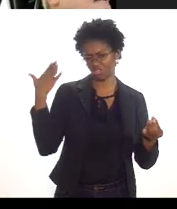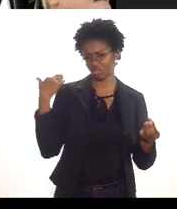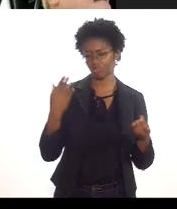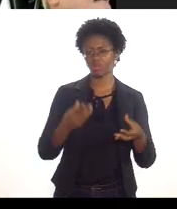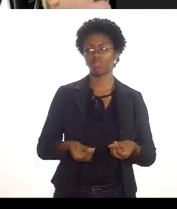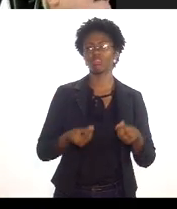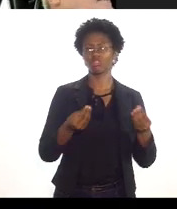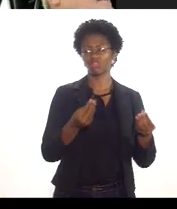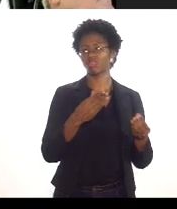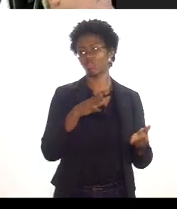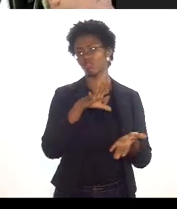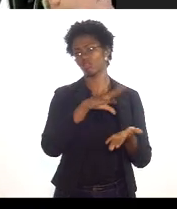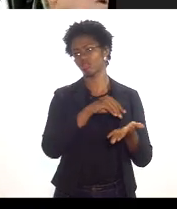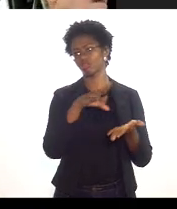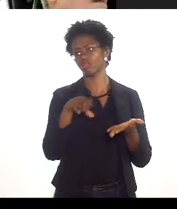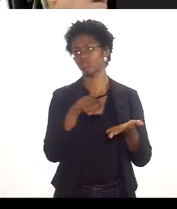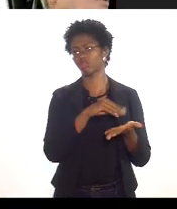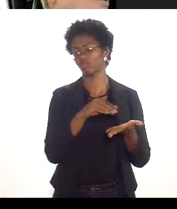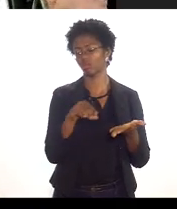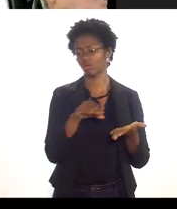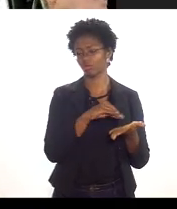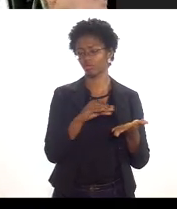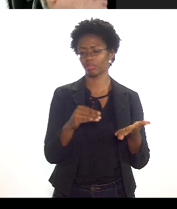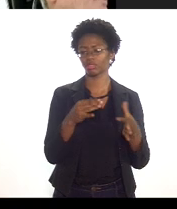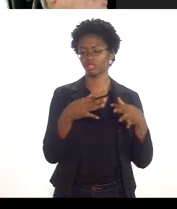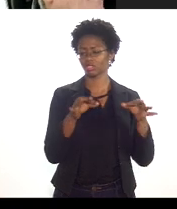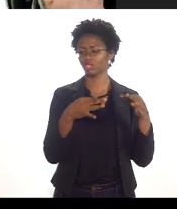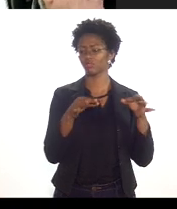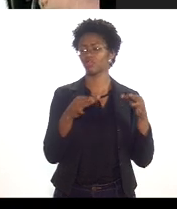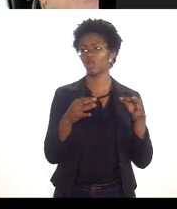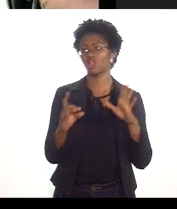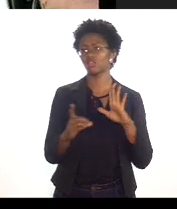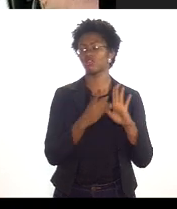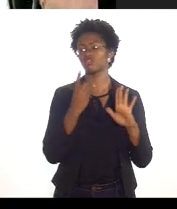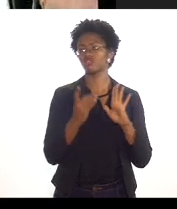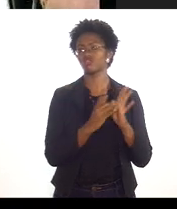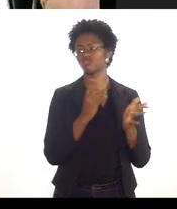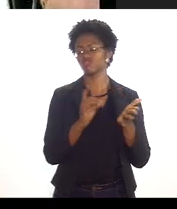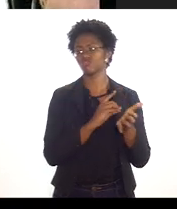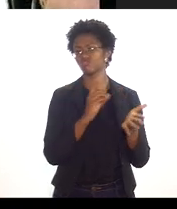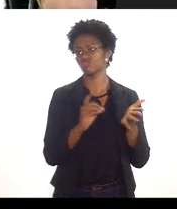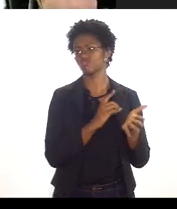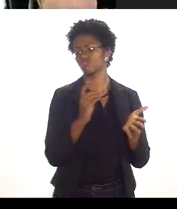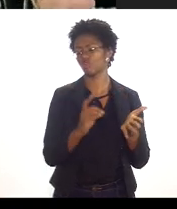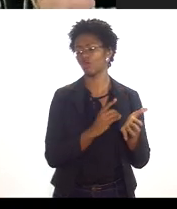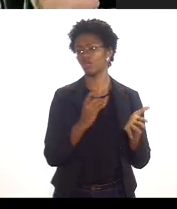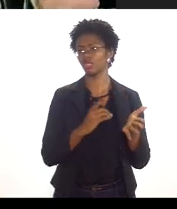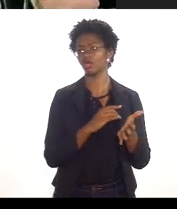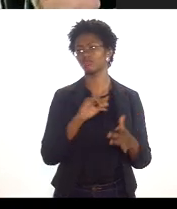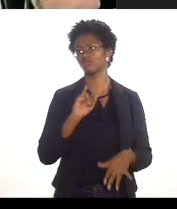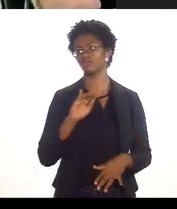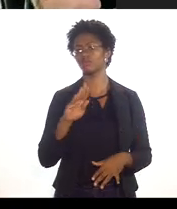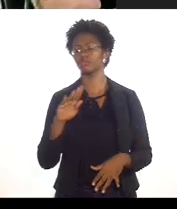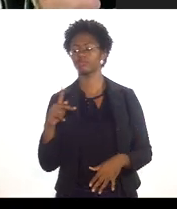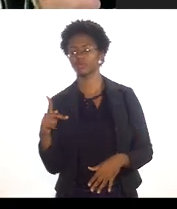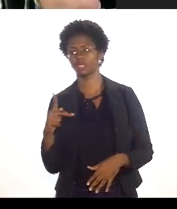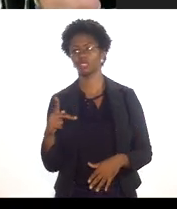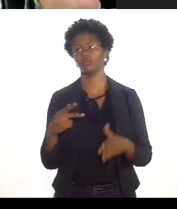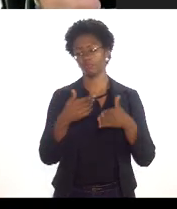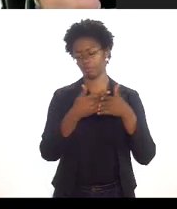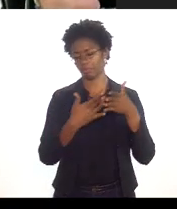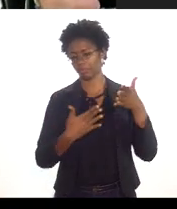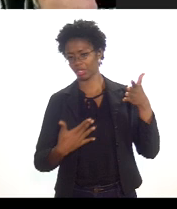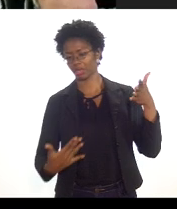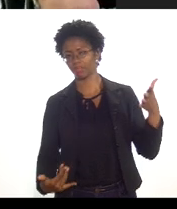uma fotocópia da página do dicionário do IBP, com o logo de todas